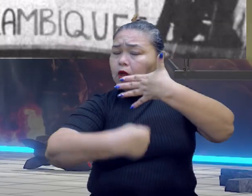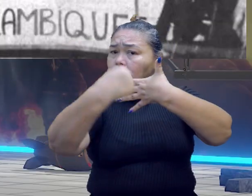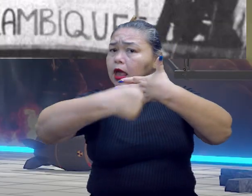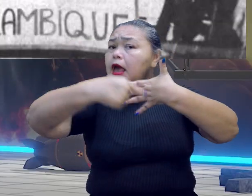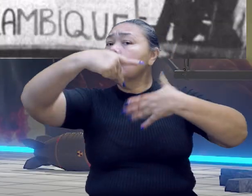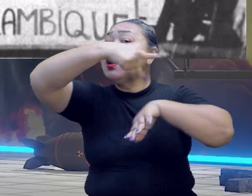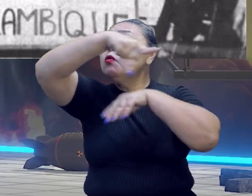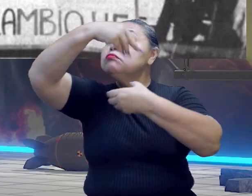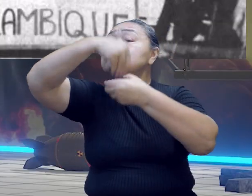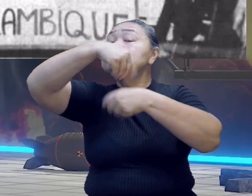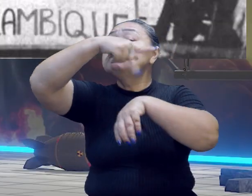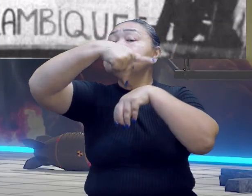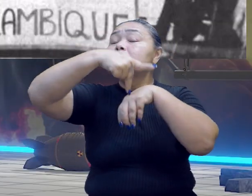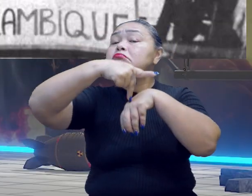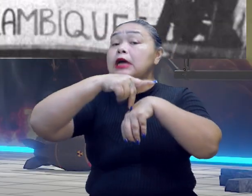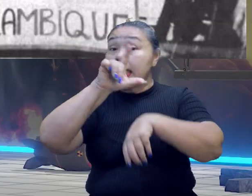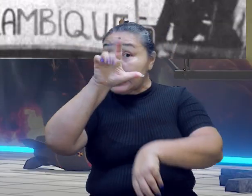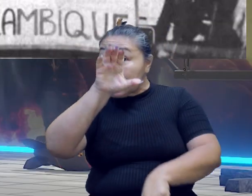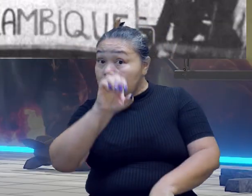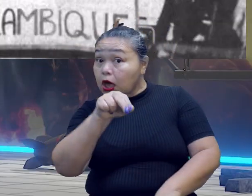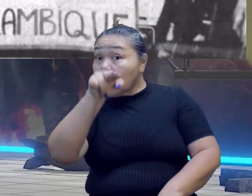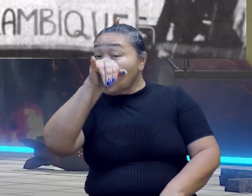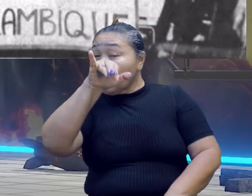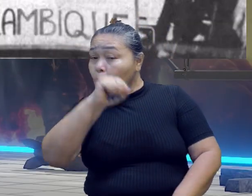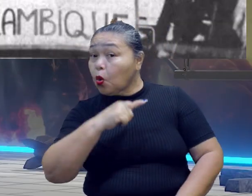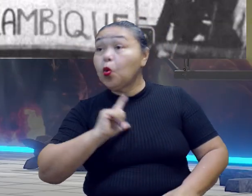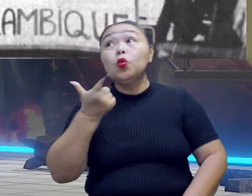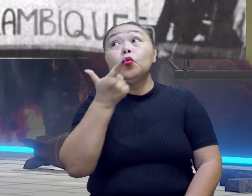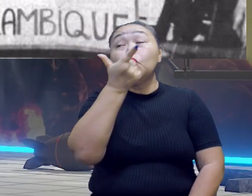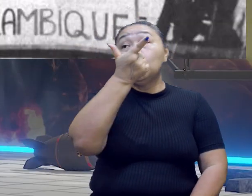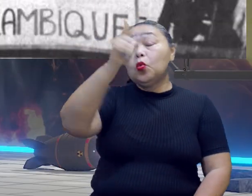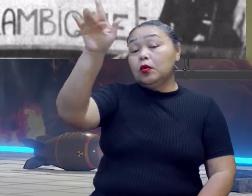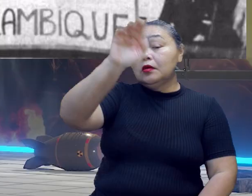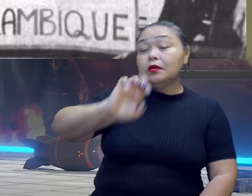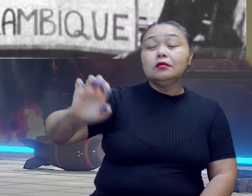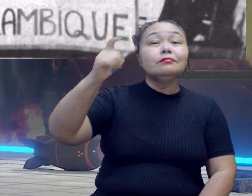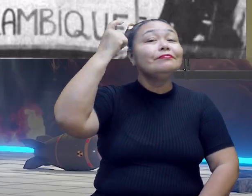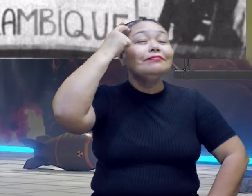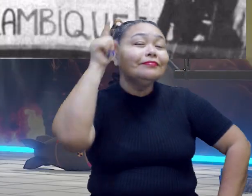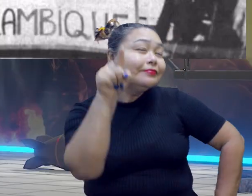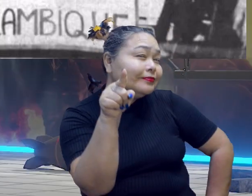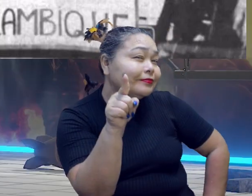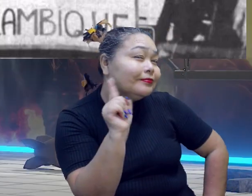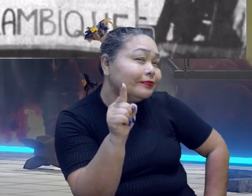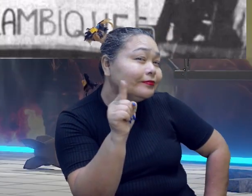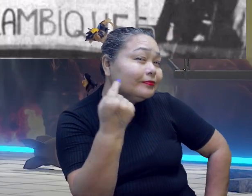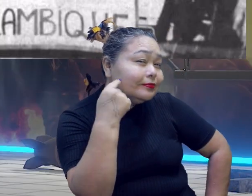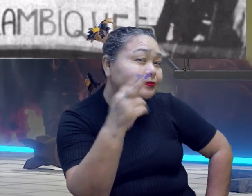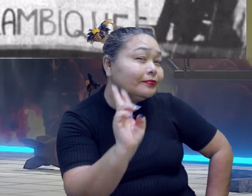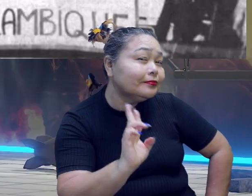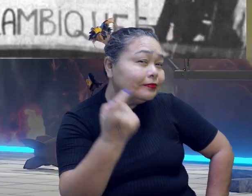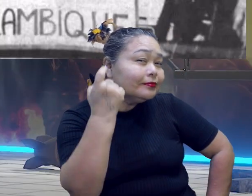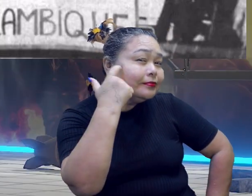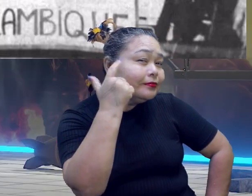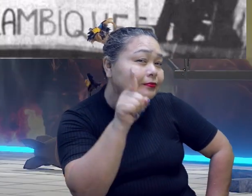algum país que ainda seja colônia de outro país da Europa? Pensa aí. Pensa aí.